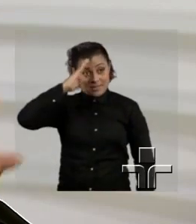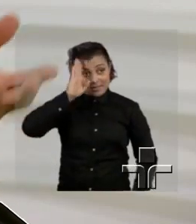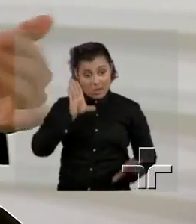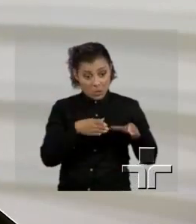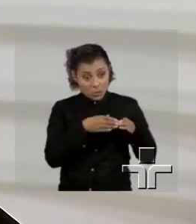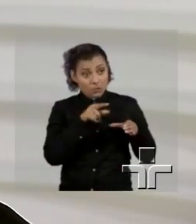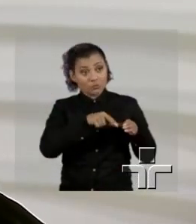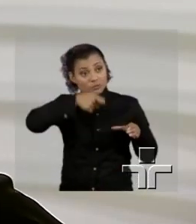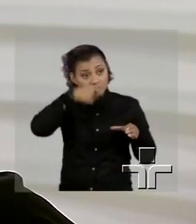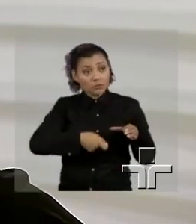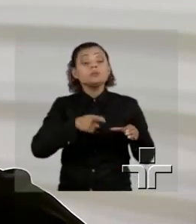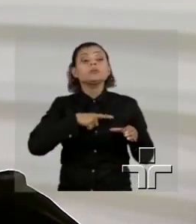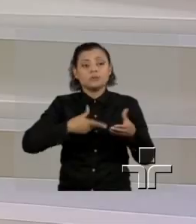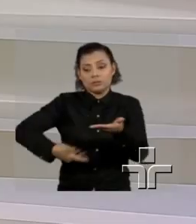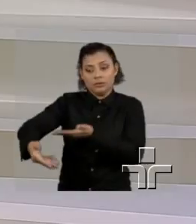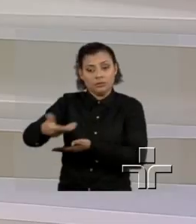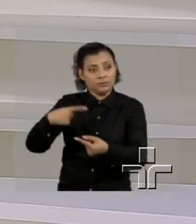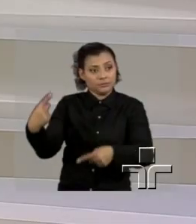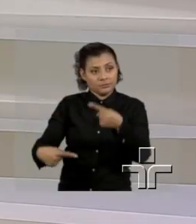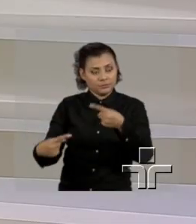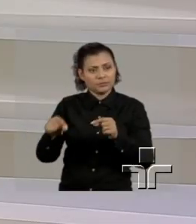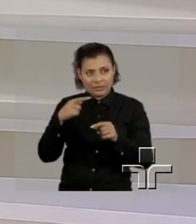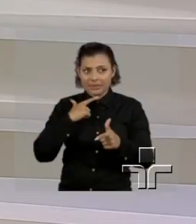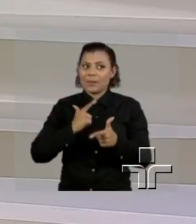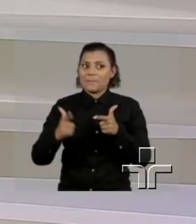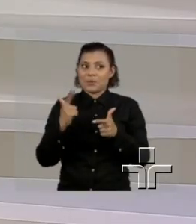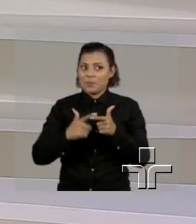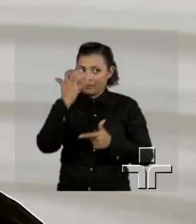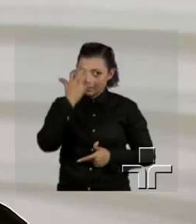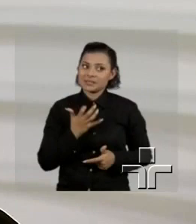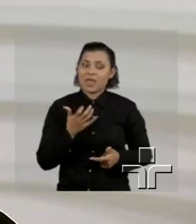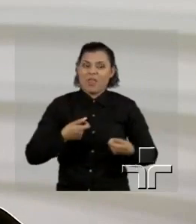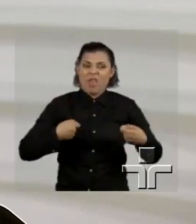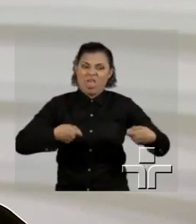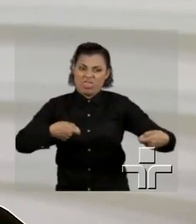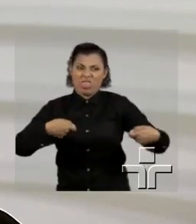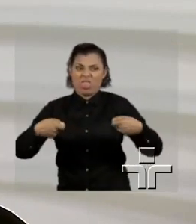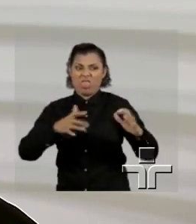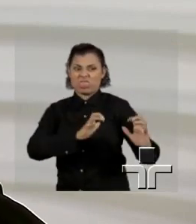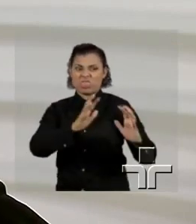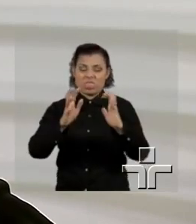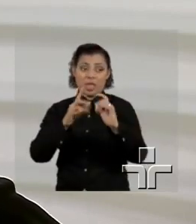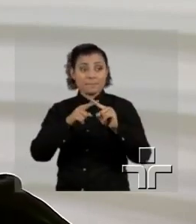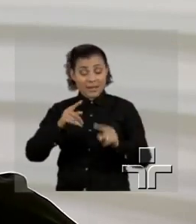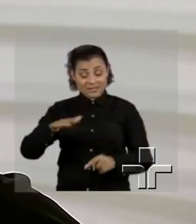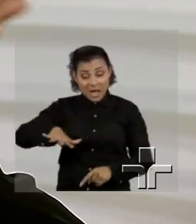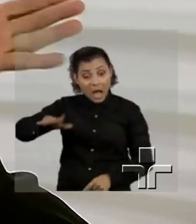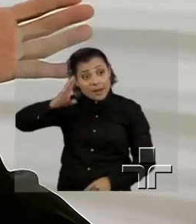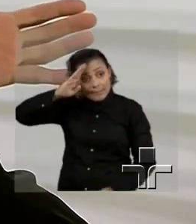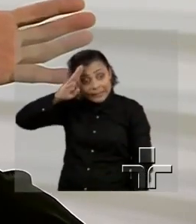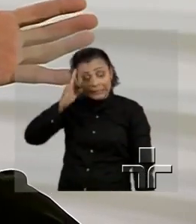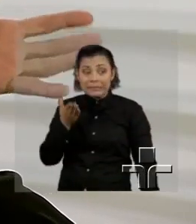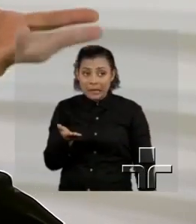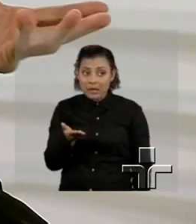um se manifesta, fica feita uma autorização tácita para que qualquer um possa se manifestar, de general a